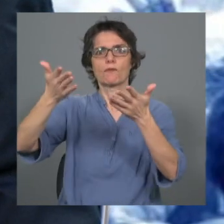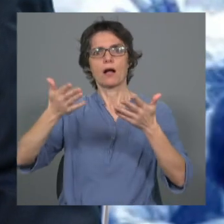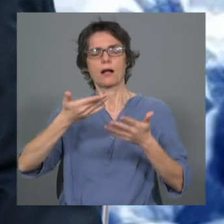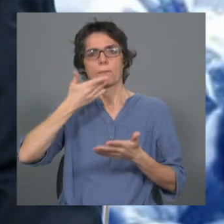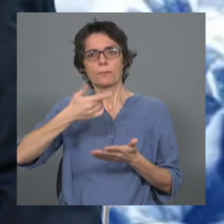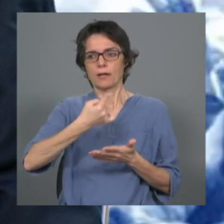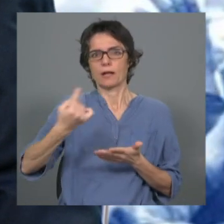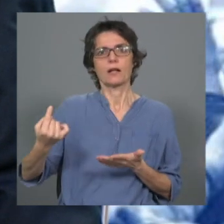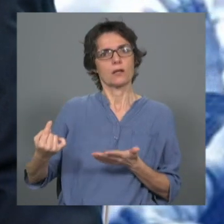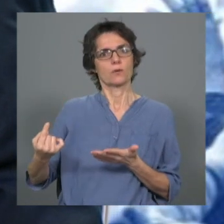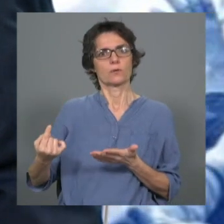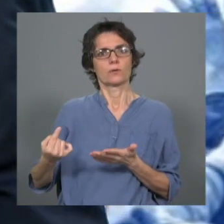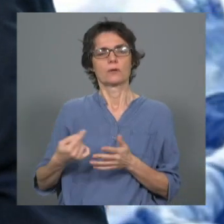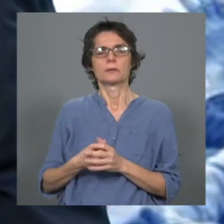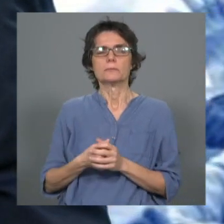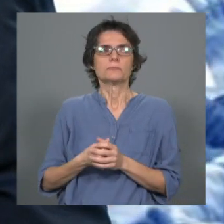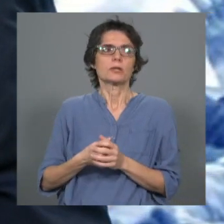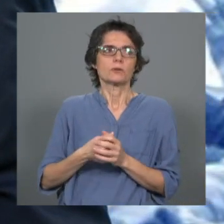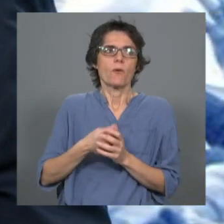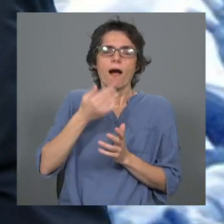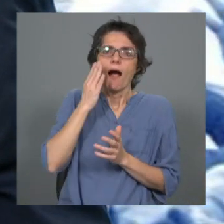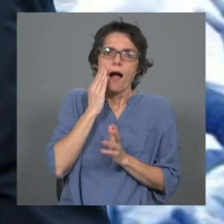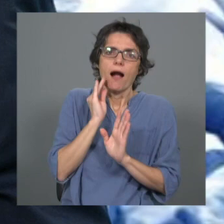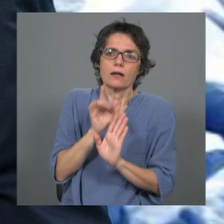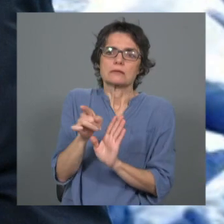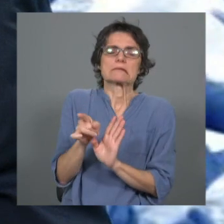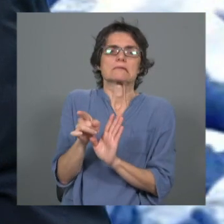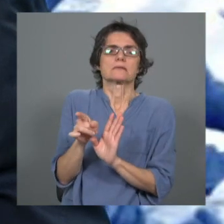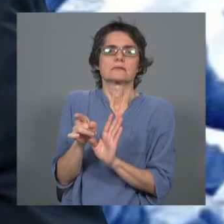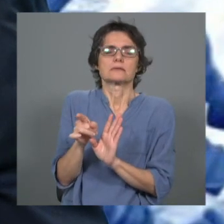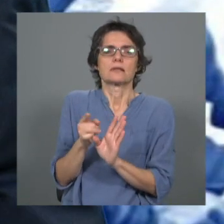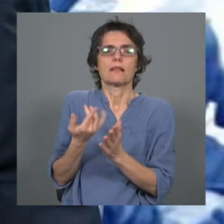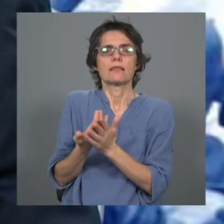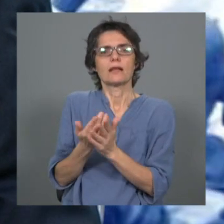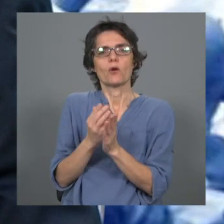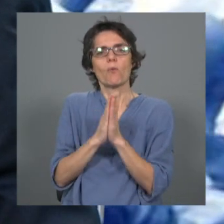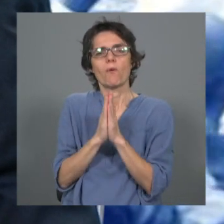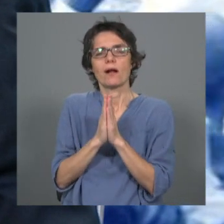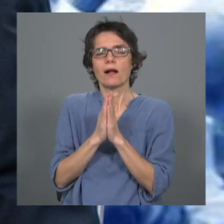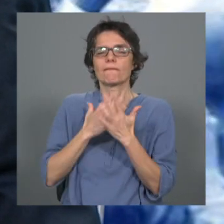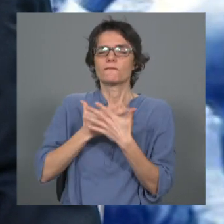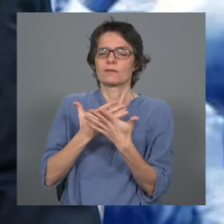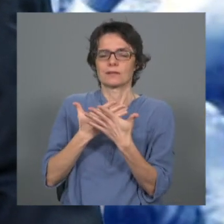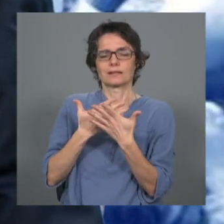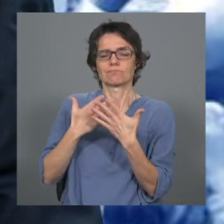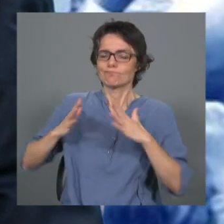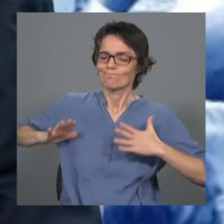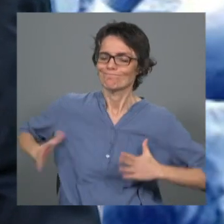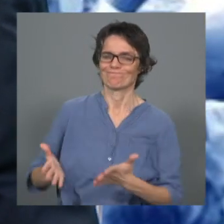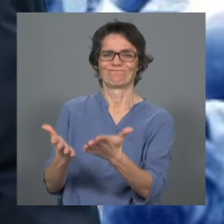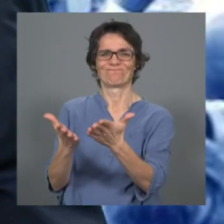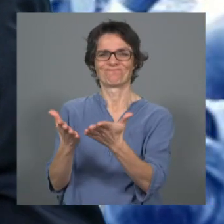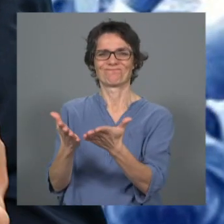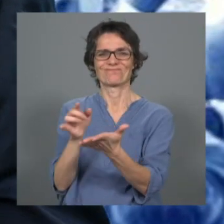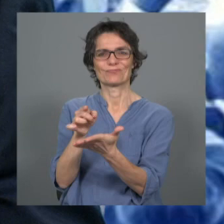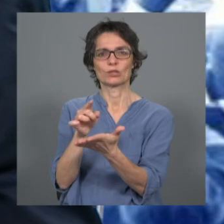missionária, né? E portanto eu creio que acima de tudo trouxe à Igreja este impulso evangelizador. E daí para cá, não é,